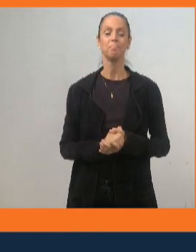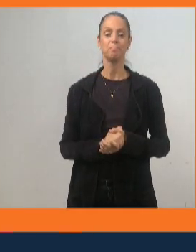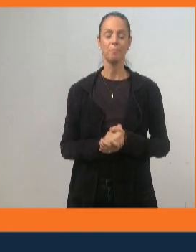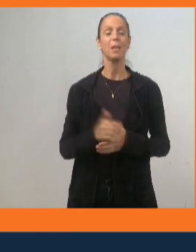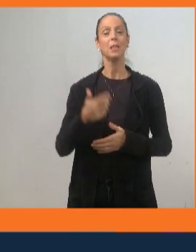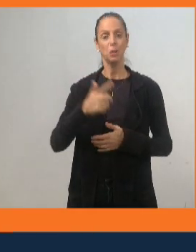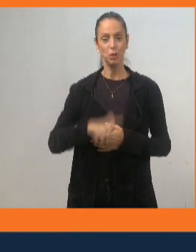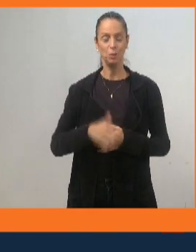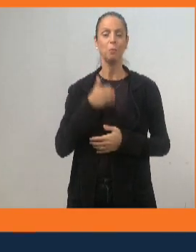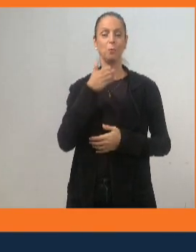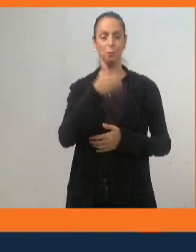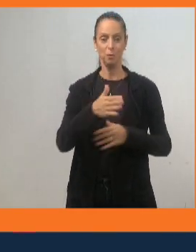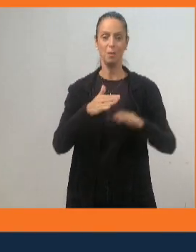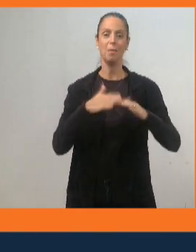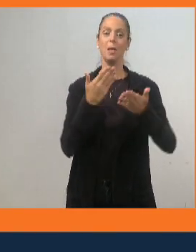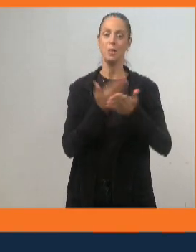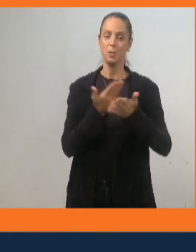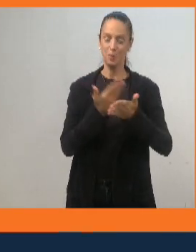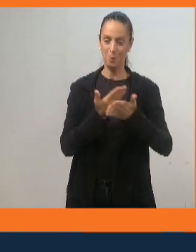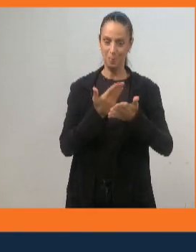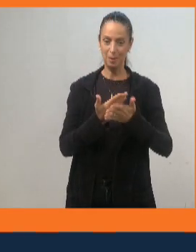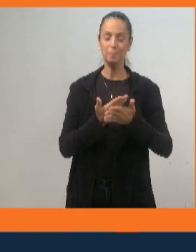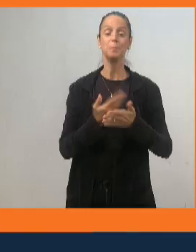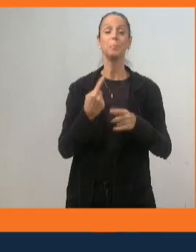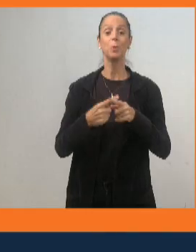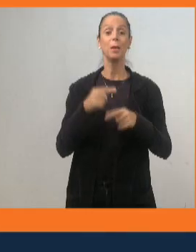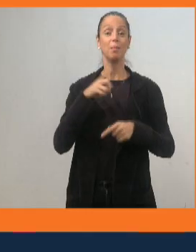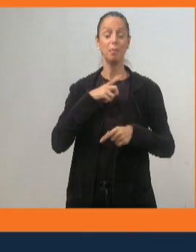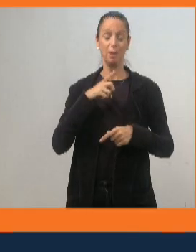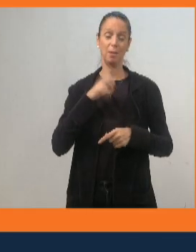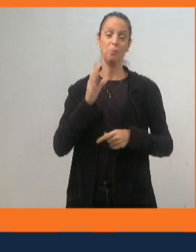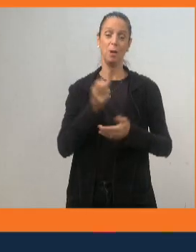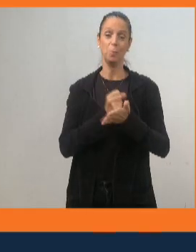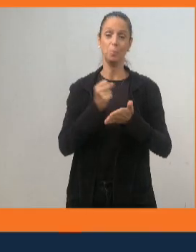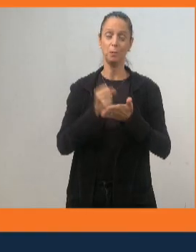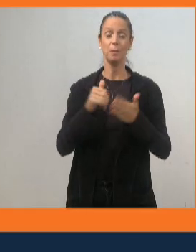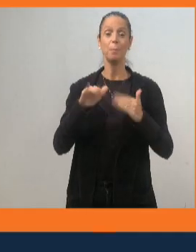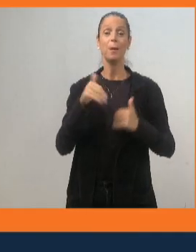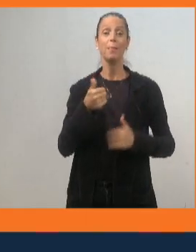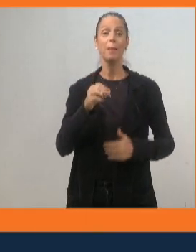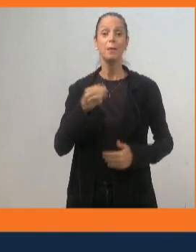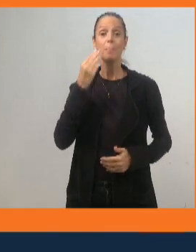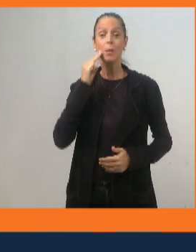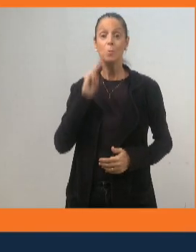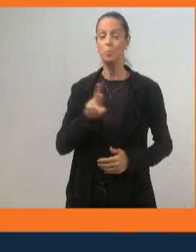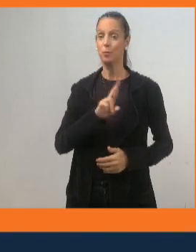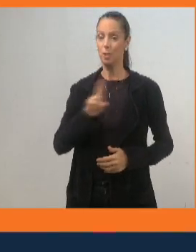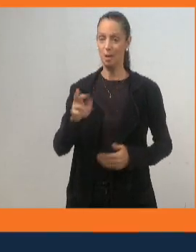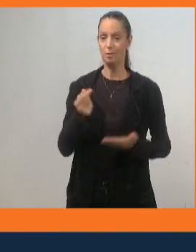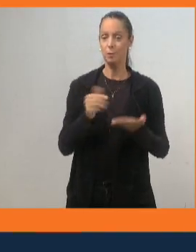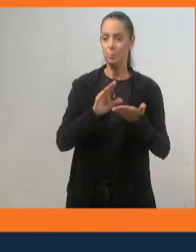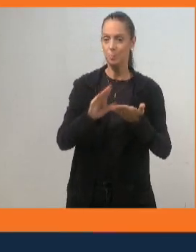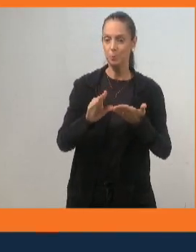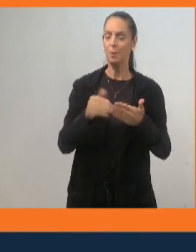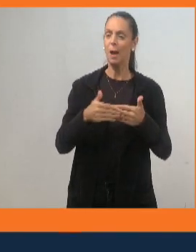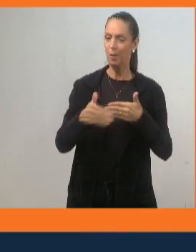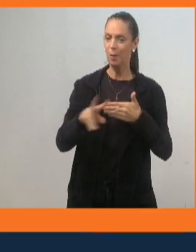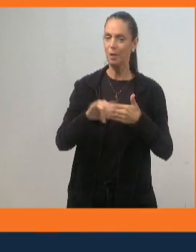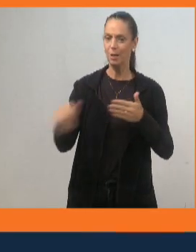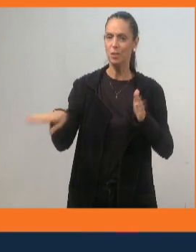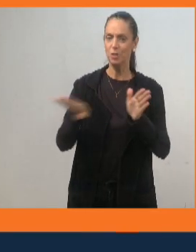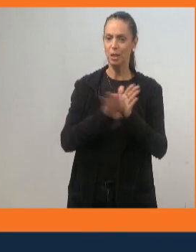escola Oscar Umberraum, porque ali a gente tem um contrato muito grande de mais de 10 milhões de reais e agora com os aditivos está chegando em torno de 12 milhões de